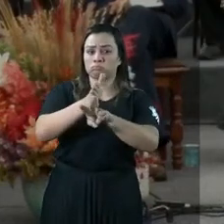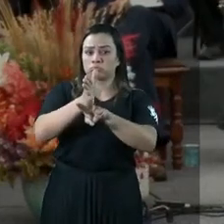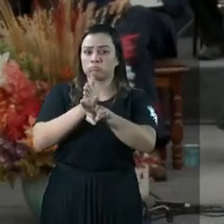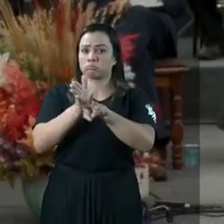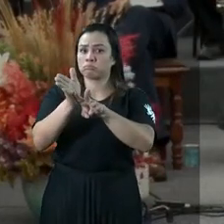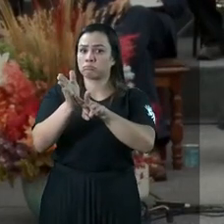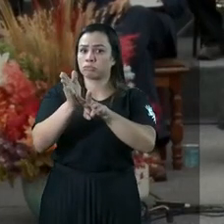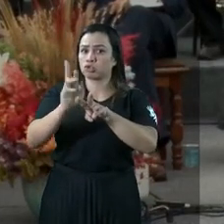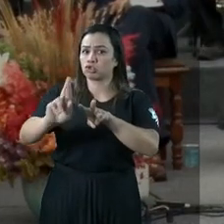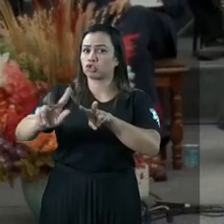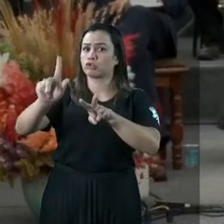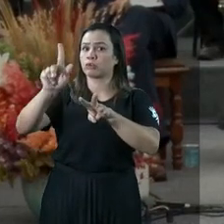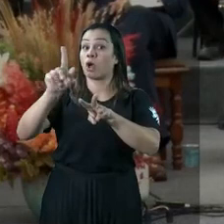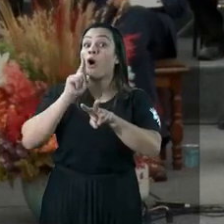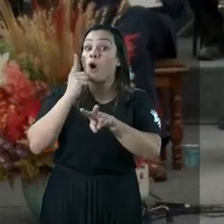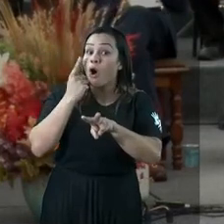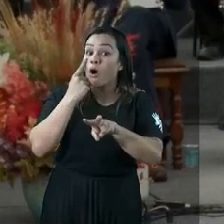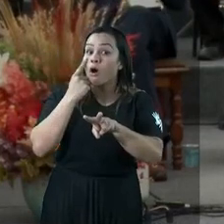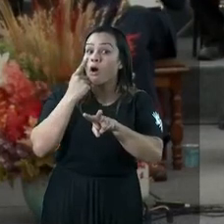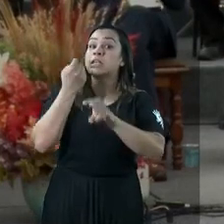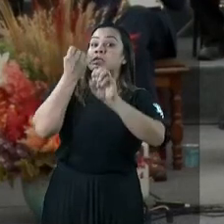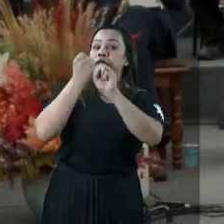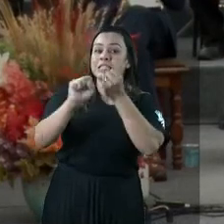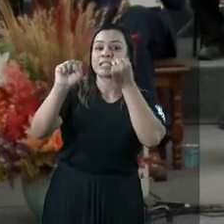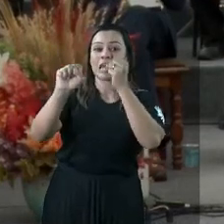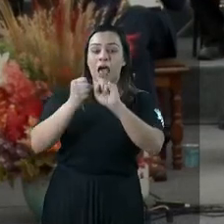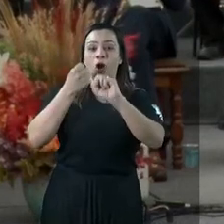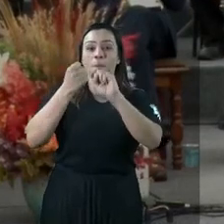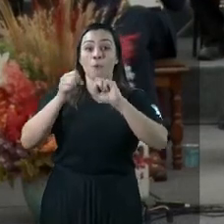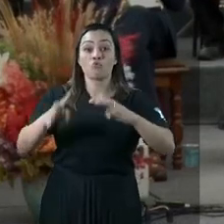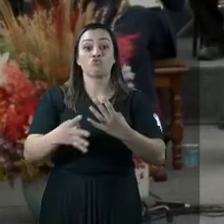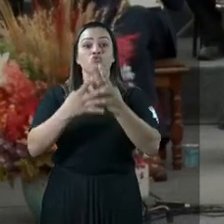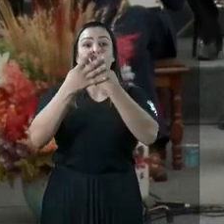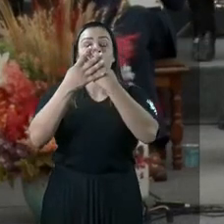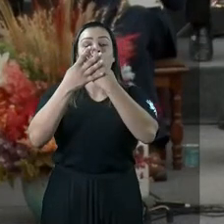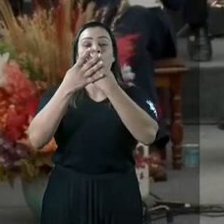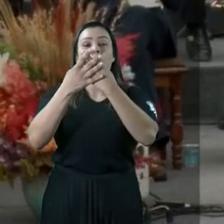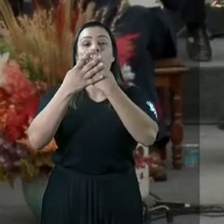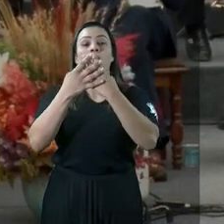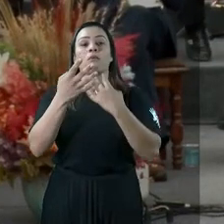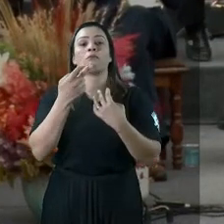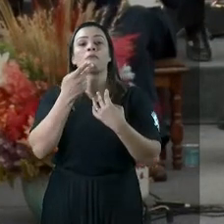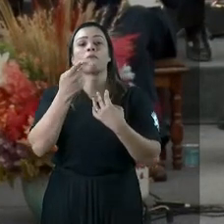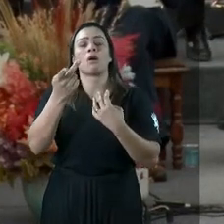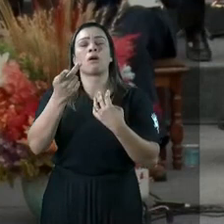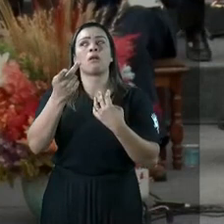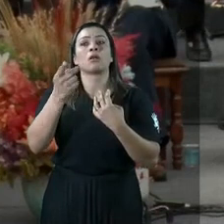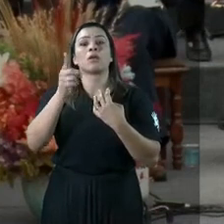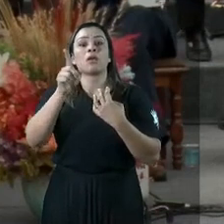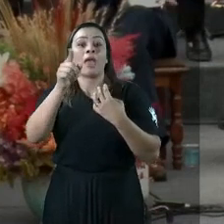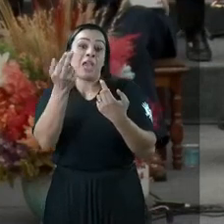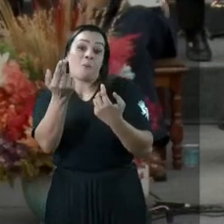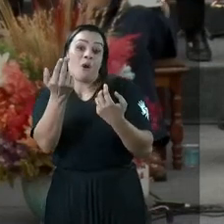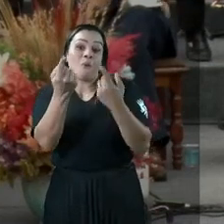O livro dos Salmos, que o judeu chama de Terrilim, que é o hinário oficial